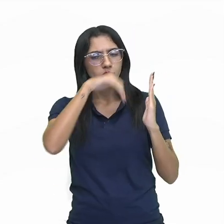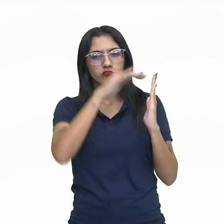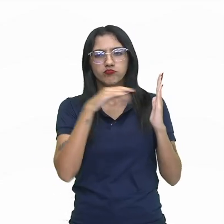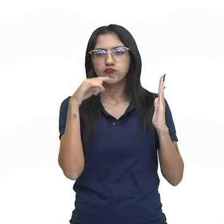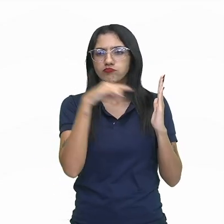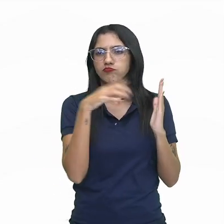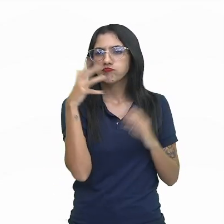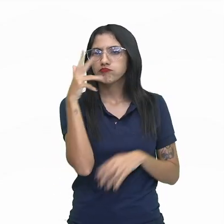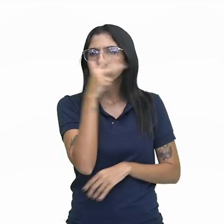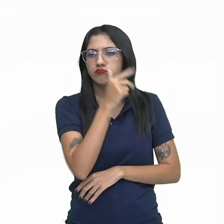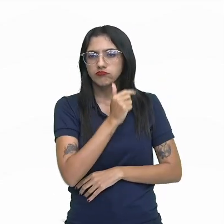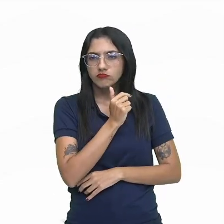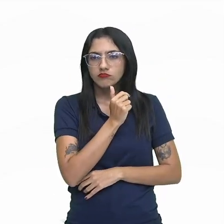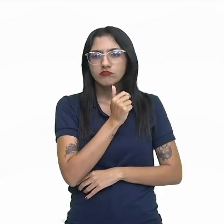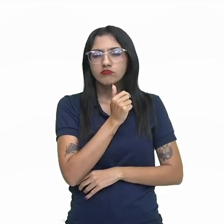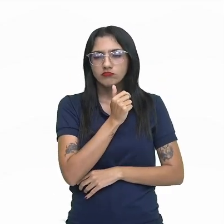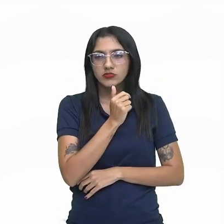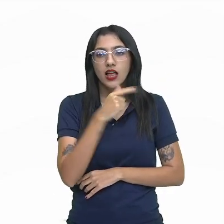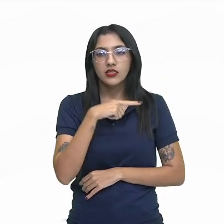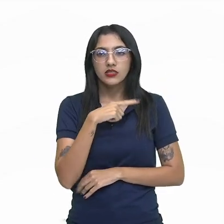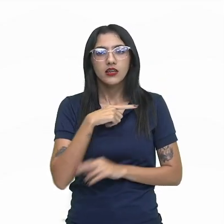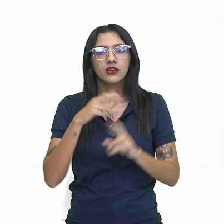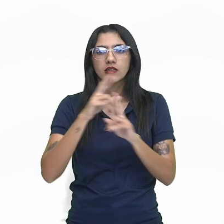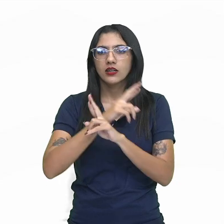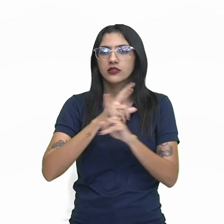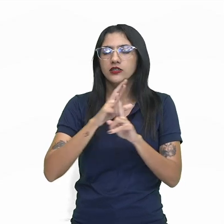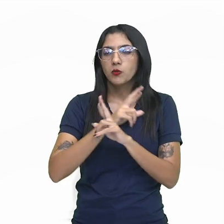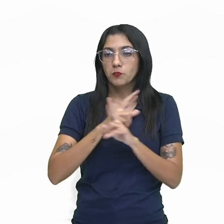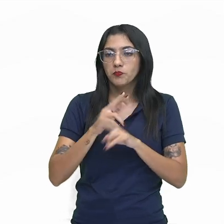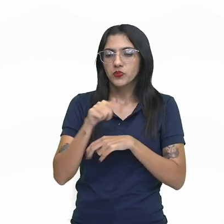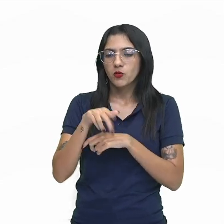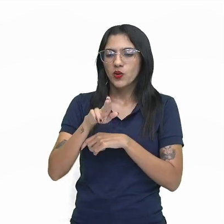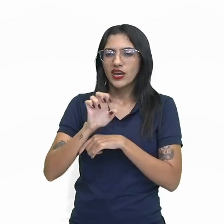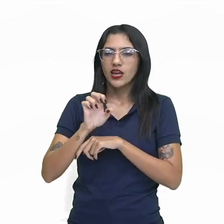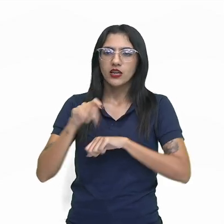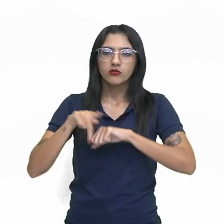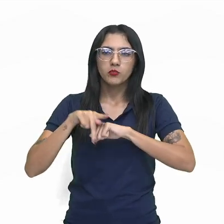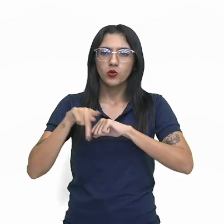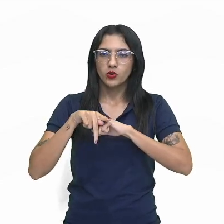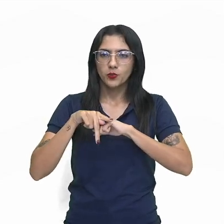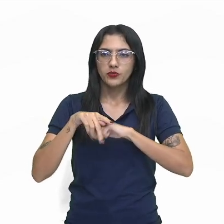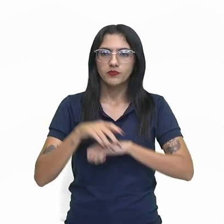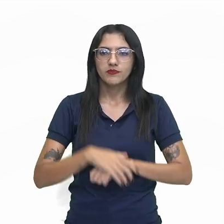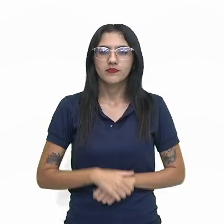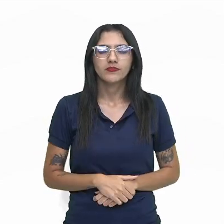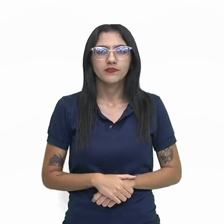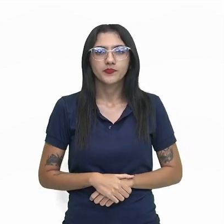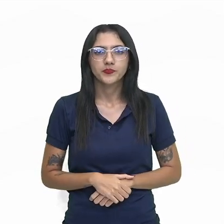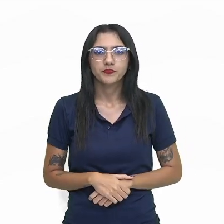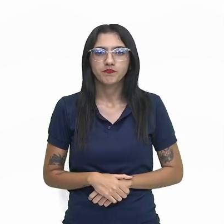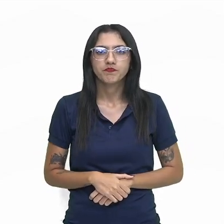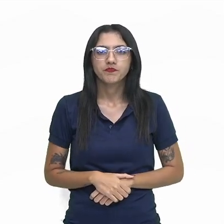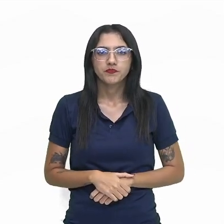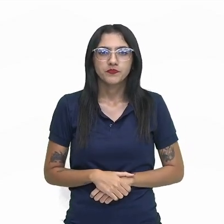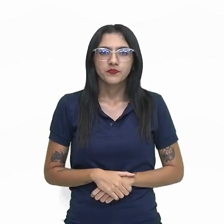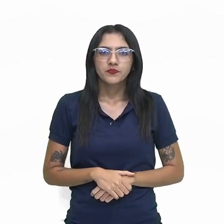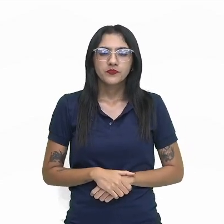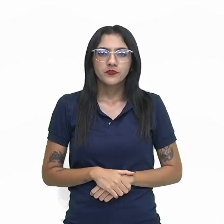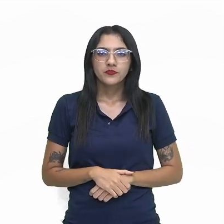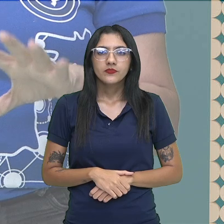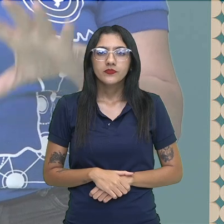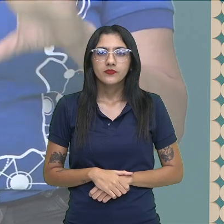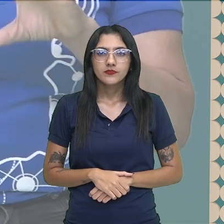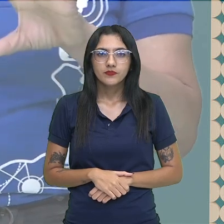Toda a cena aí, que está envolvida com o pronome relativo. A oração